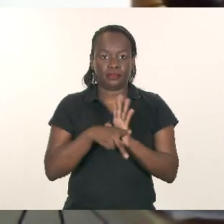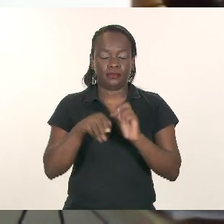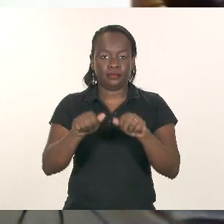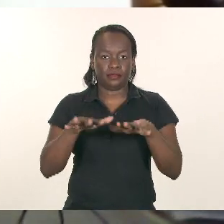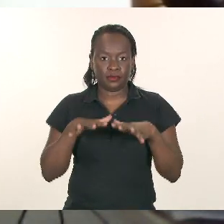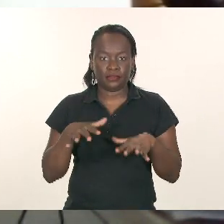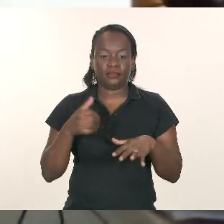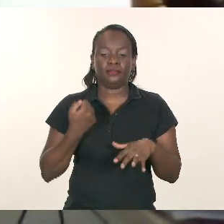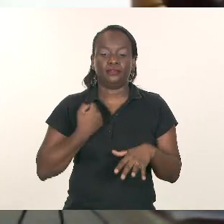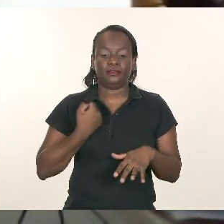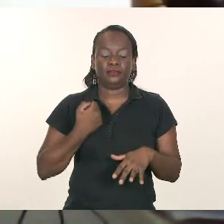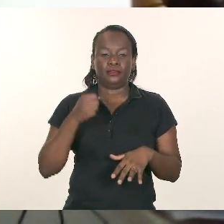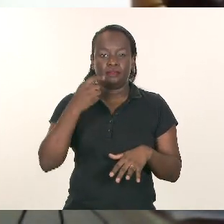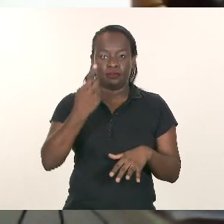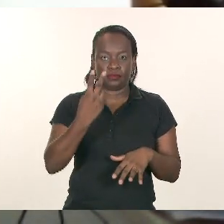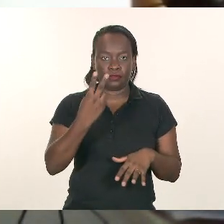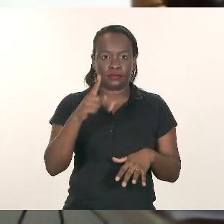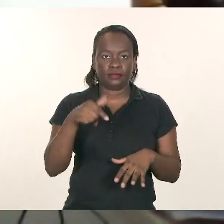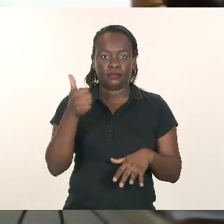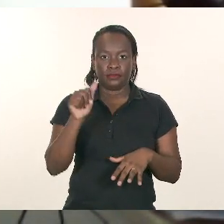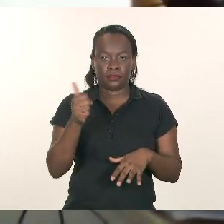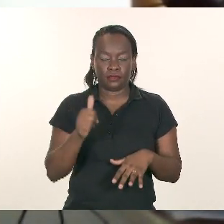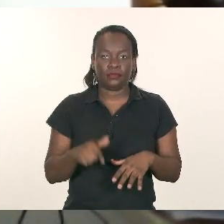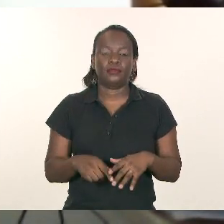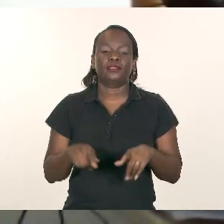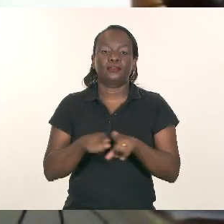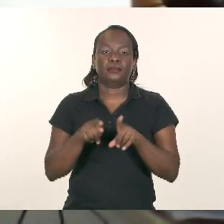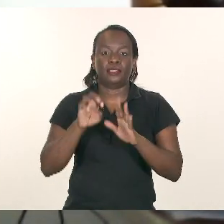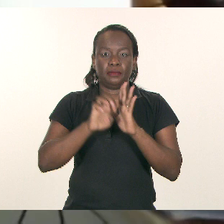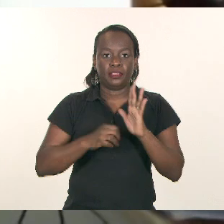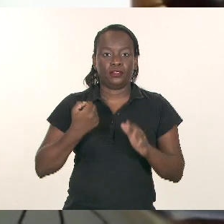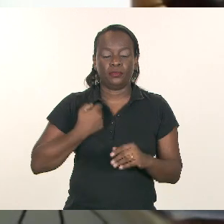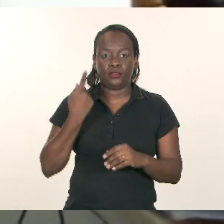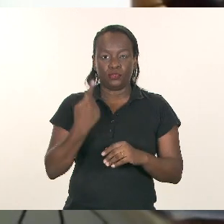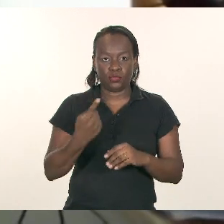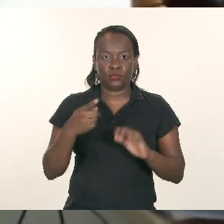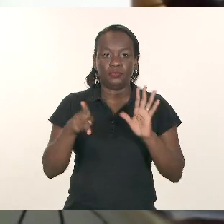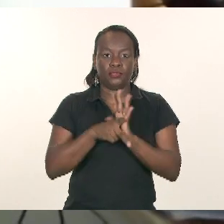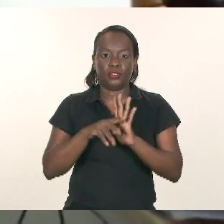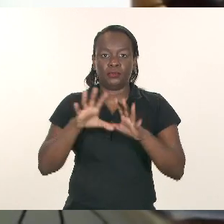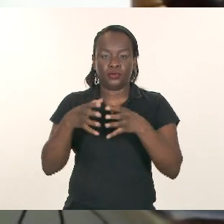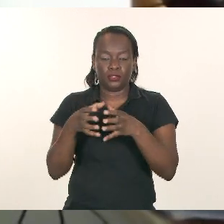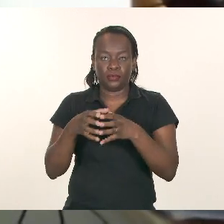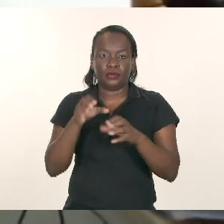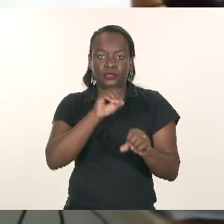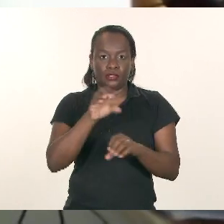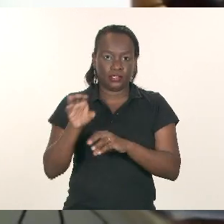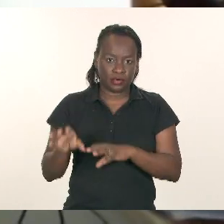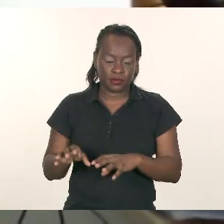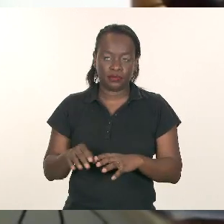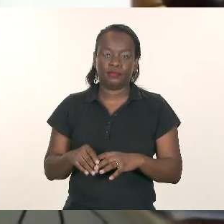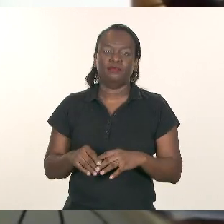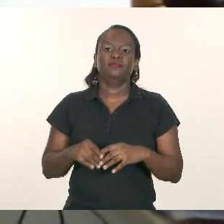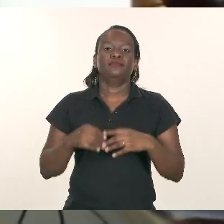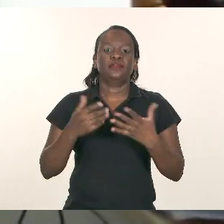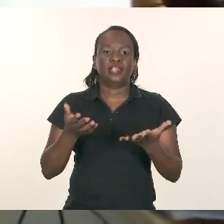plenário números 2 e 11 e a emenda número 1 da Comissão de Educação.